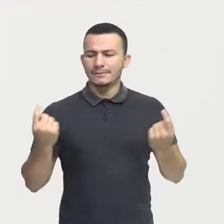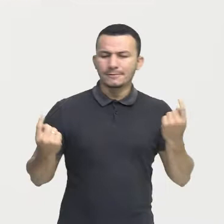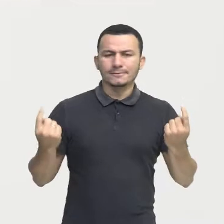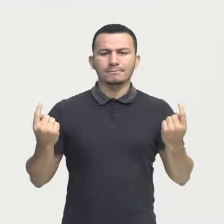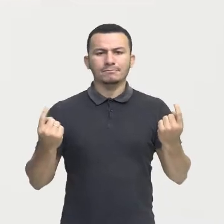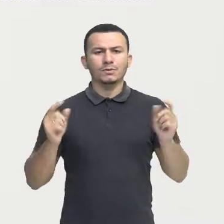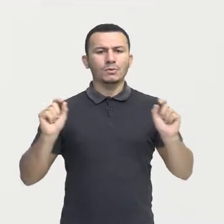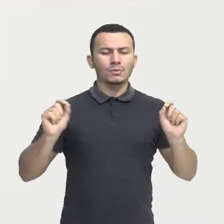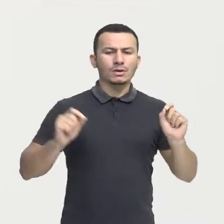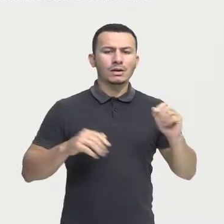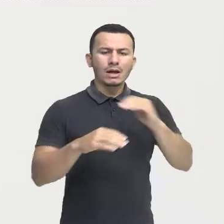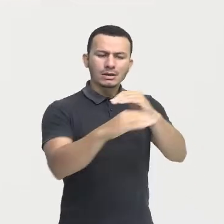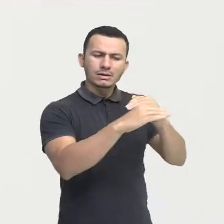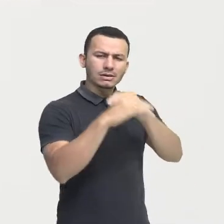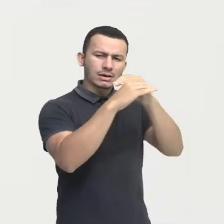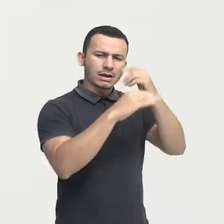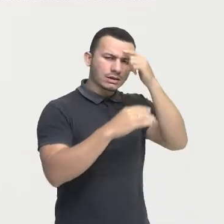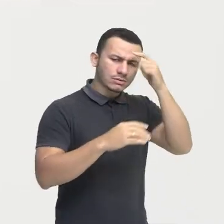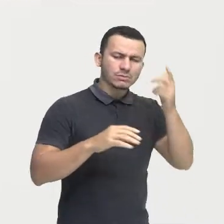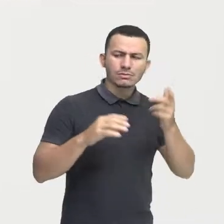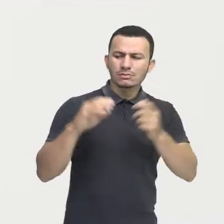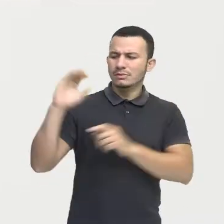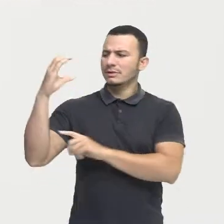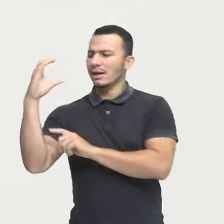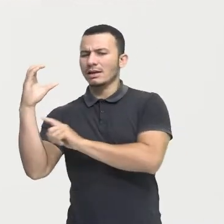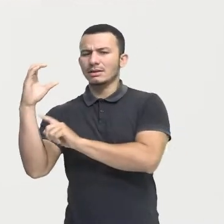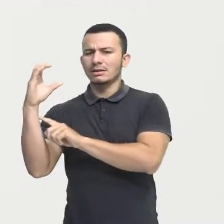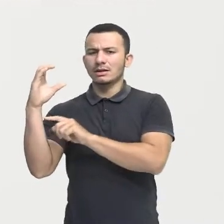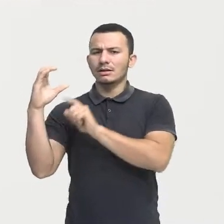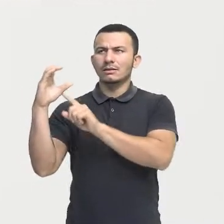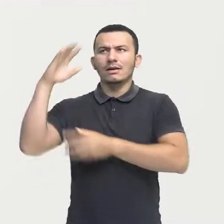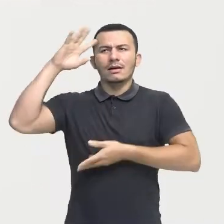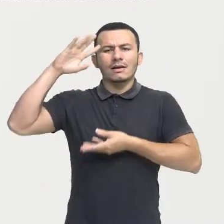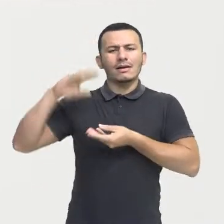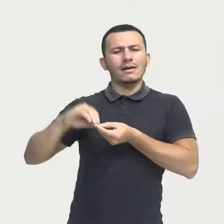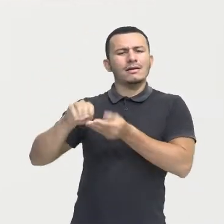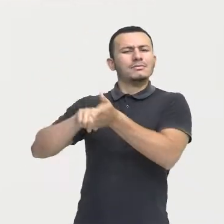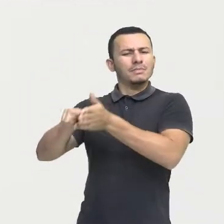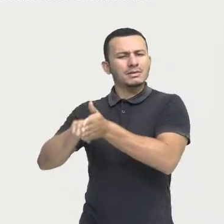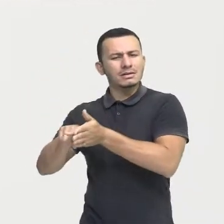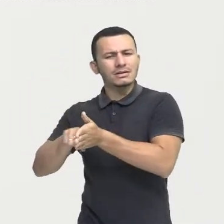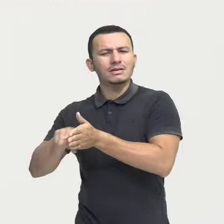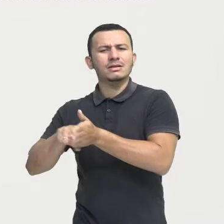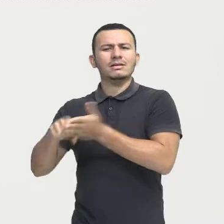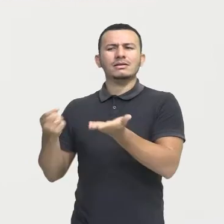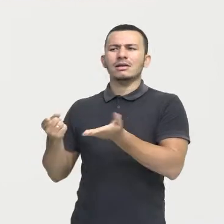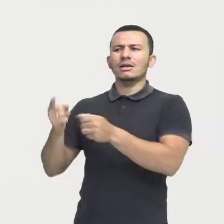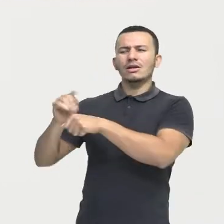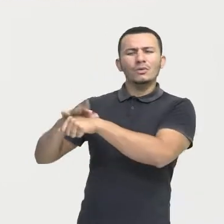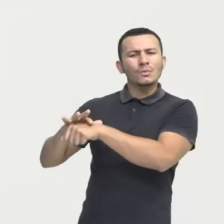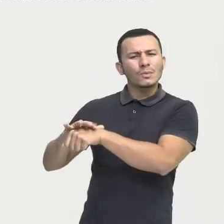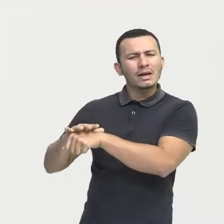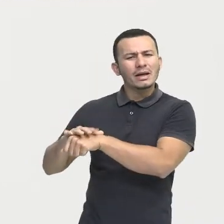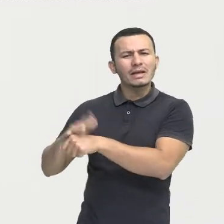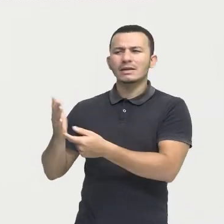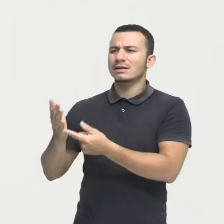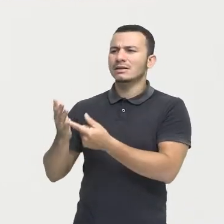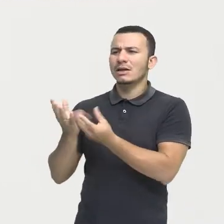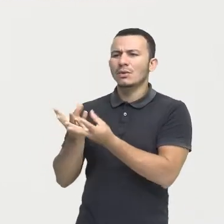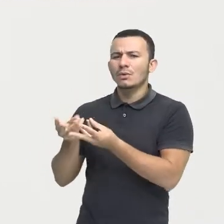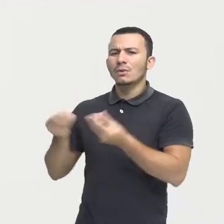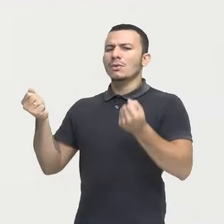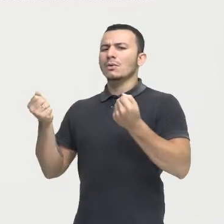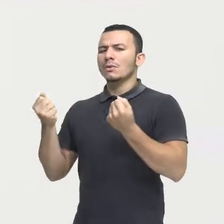Ele pensa o quê? Ele pensa que quando a gente fala de ciência, a gente pensa em pesquisa, né? A gente pensa em doença, em cura para